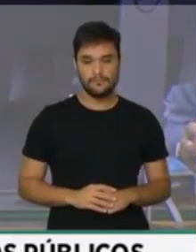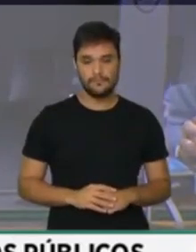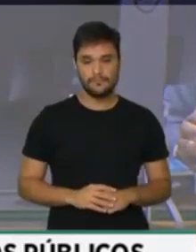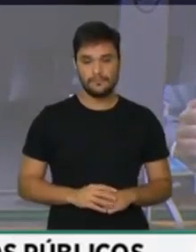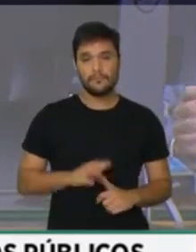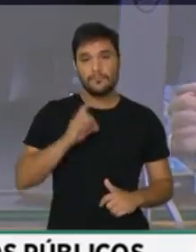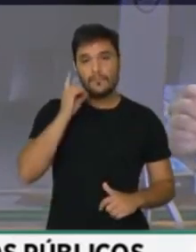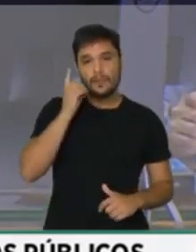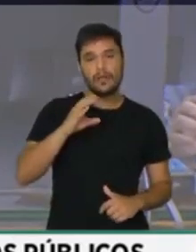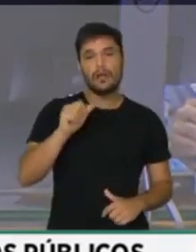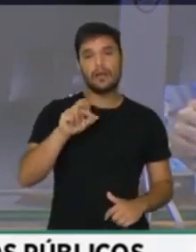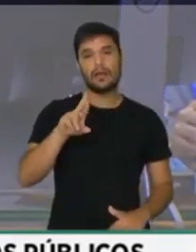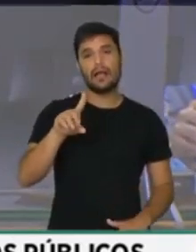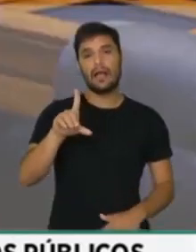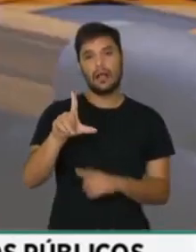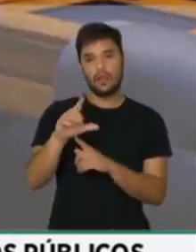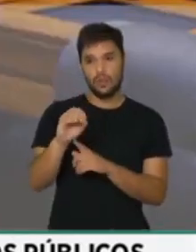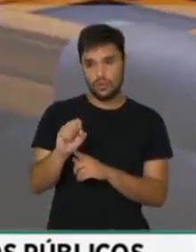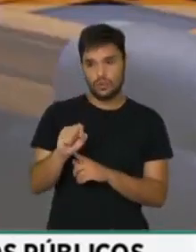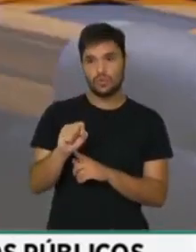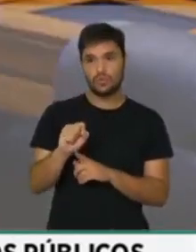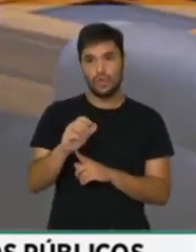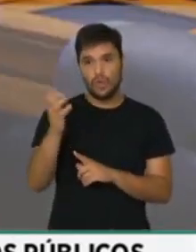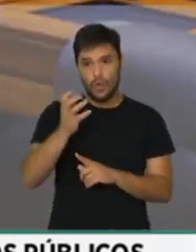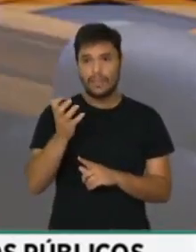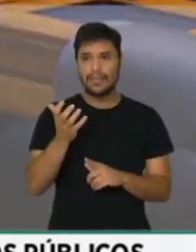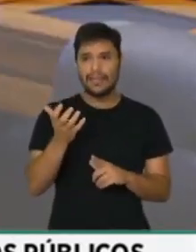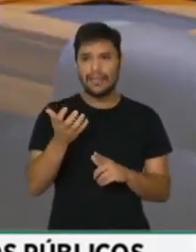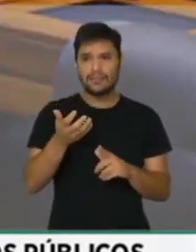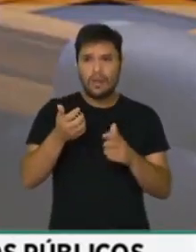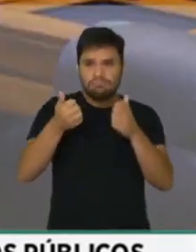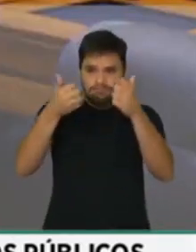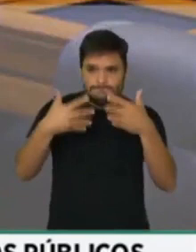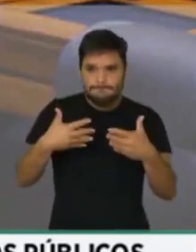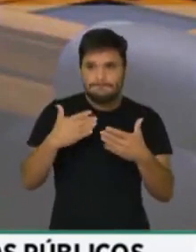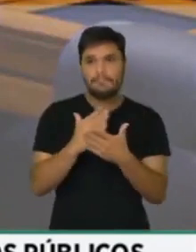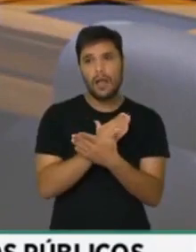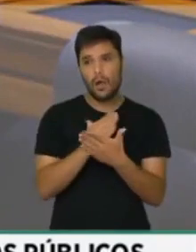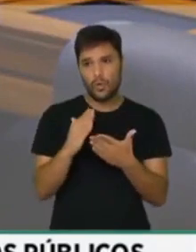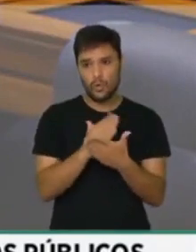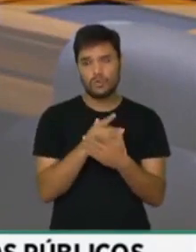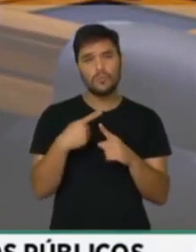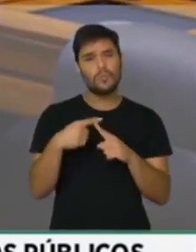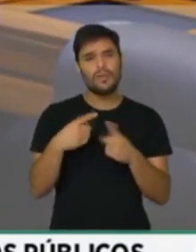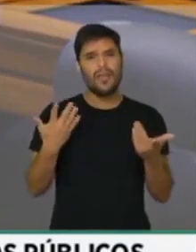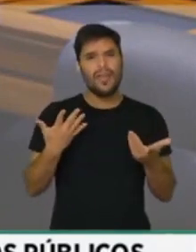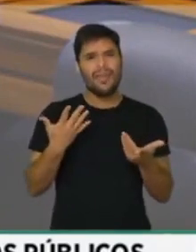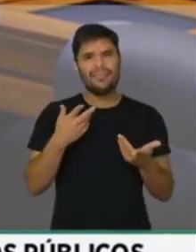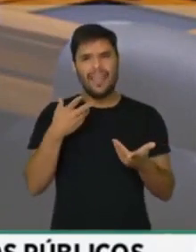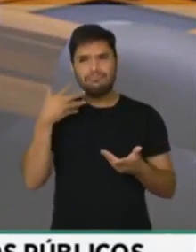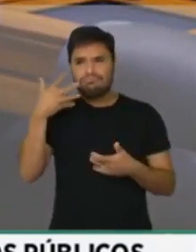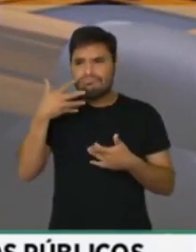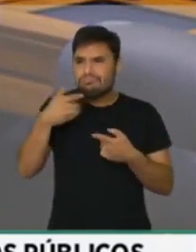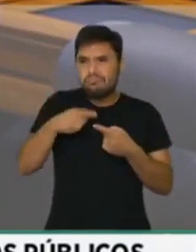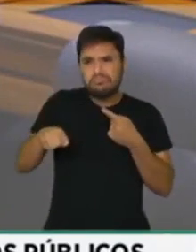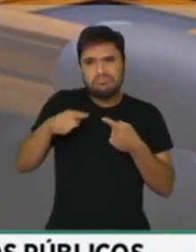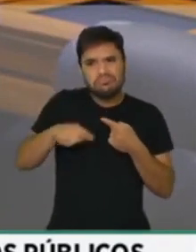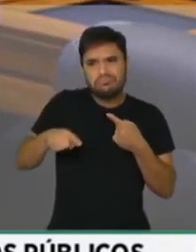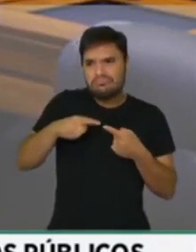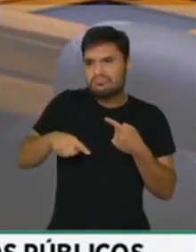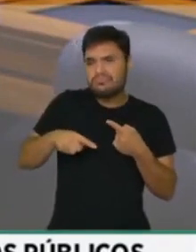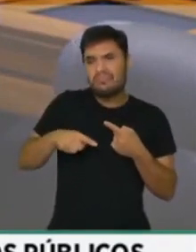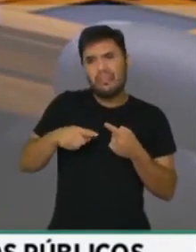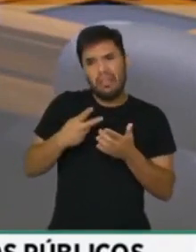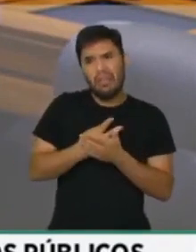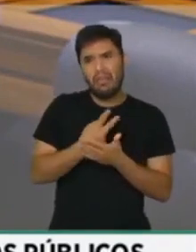Deputado Carlos Jardim. Presidente, eu queria fazer apenas alguns esclarecimentos, porque tem muita distorção sendo feita por aí. A